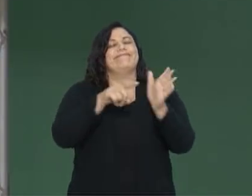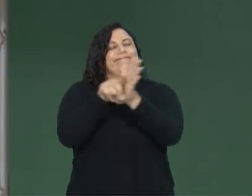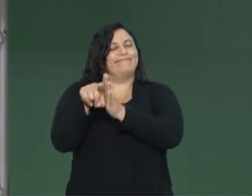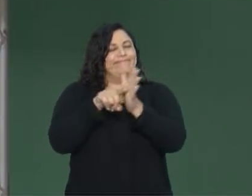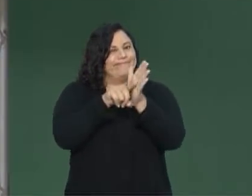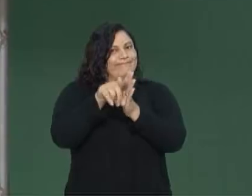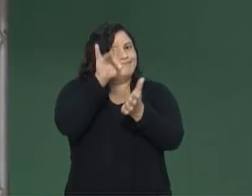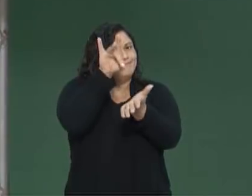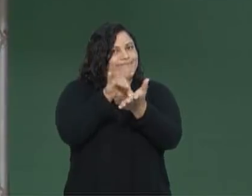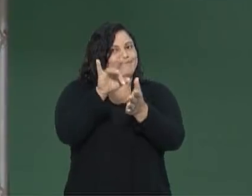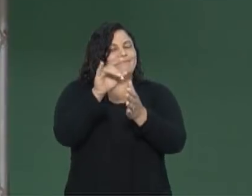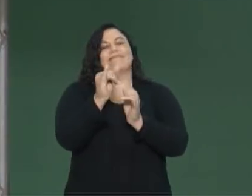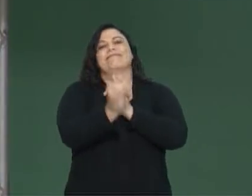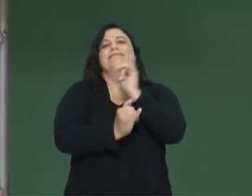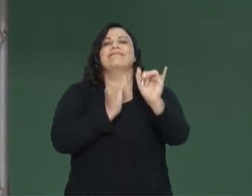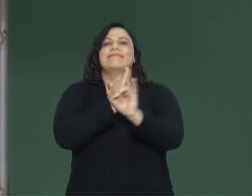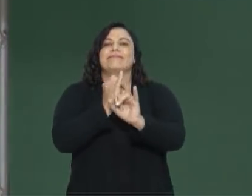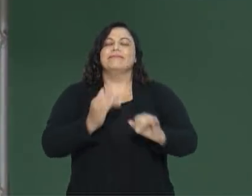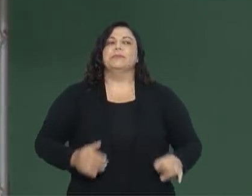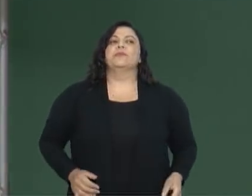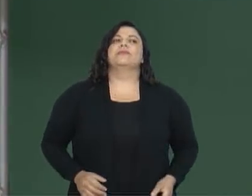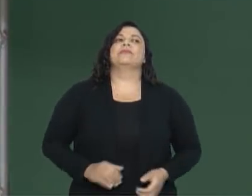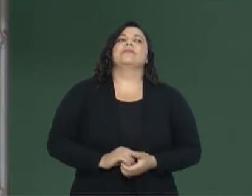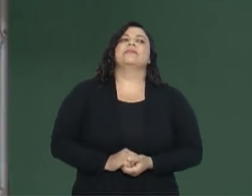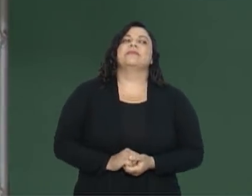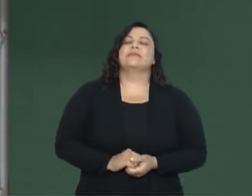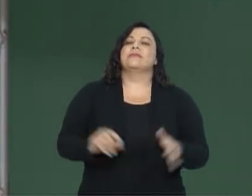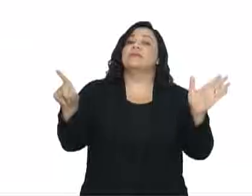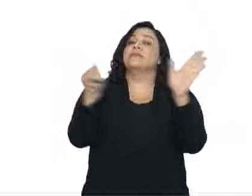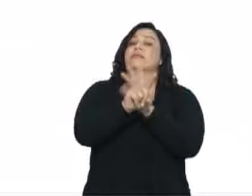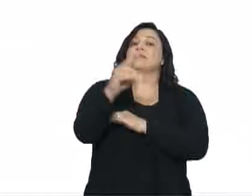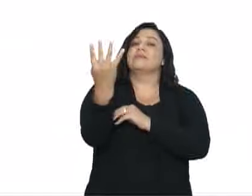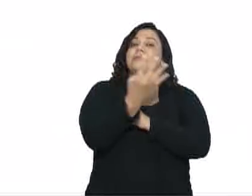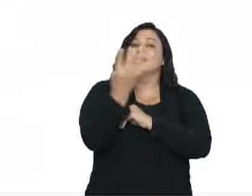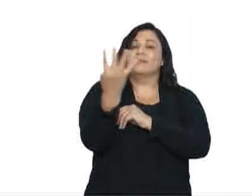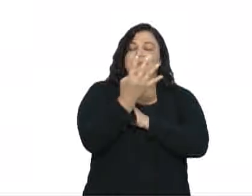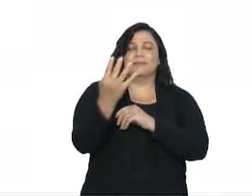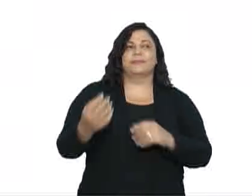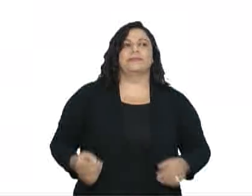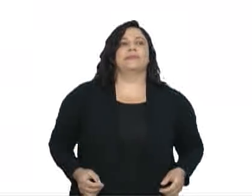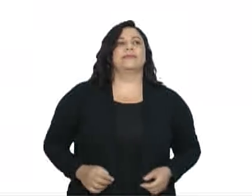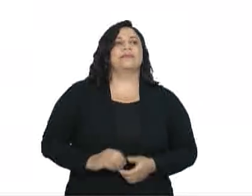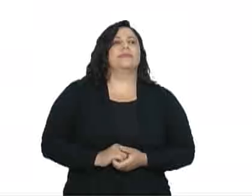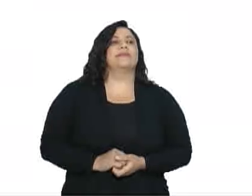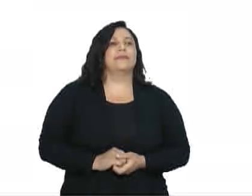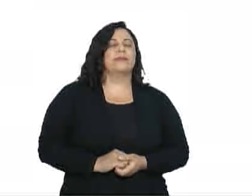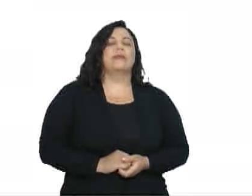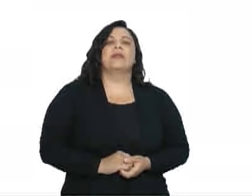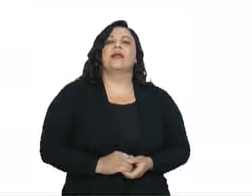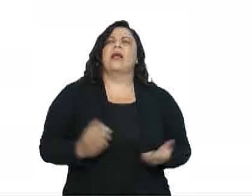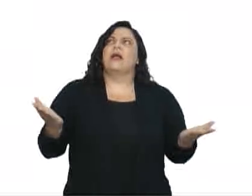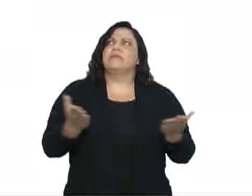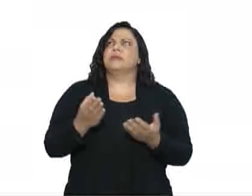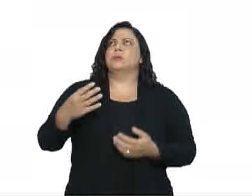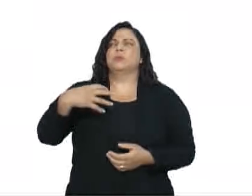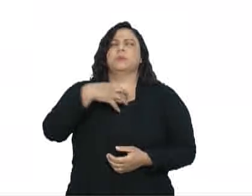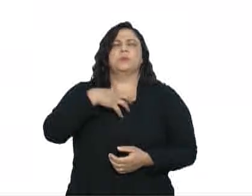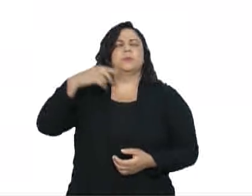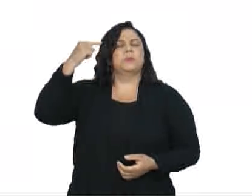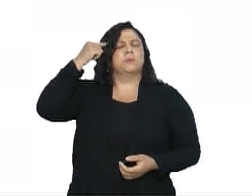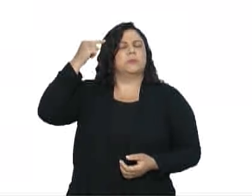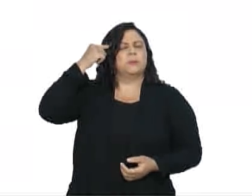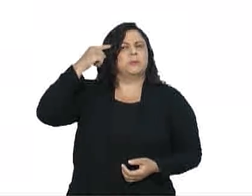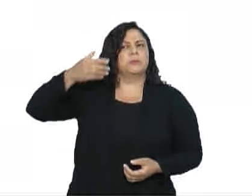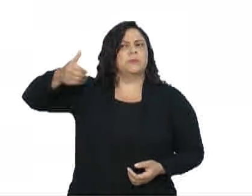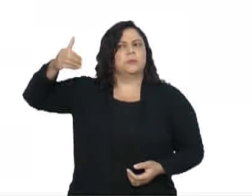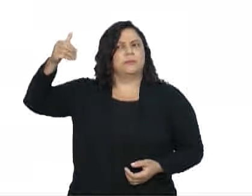internet. Sigamos. O Quiz 4 nos traz mais uma maneira de pensarmos. Os